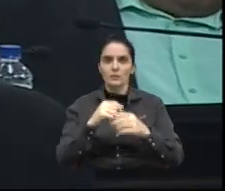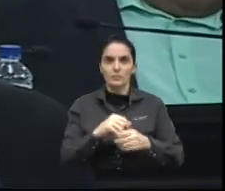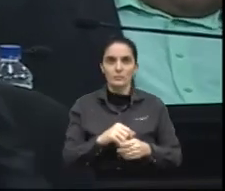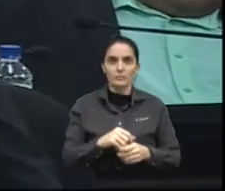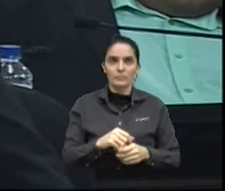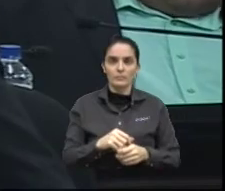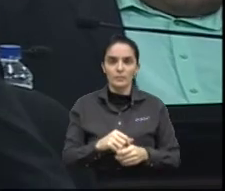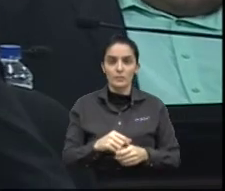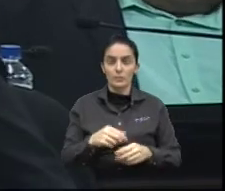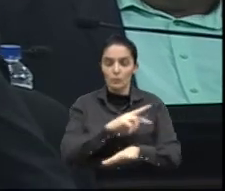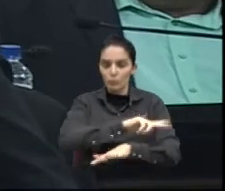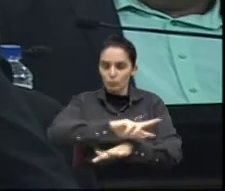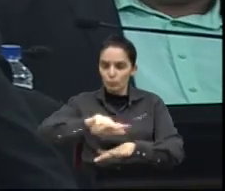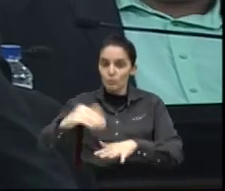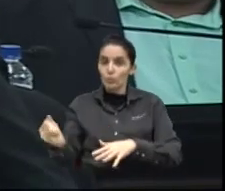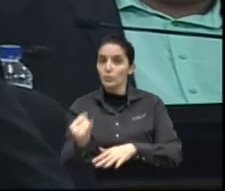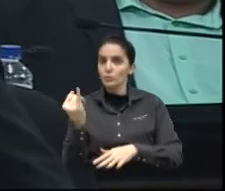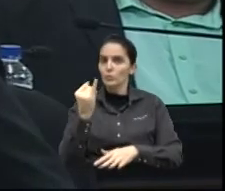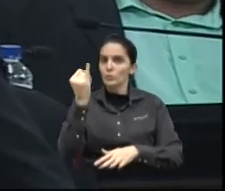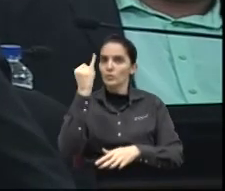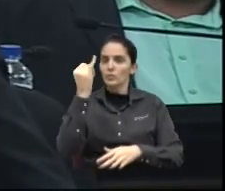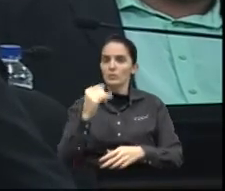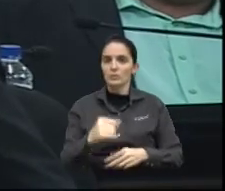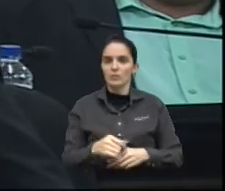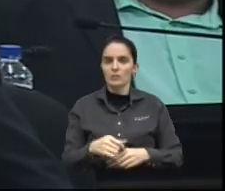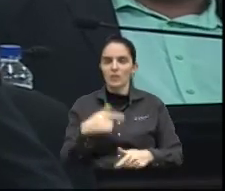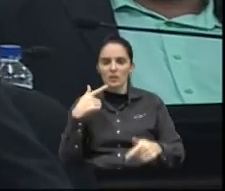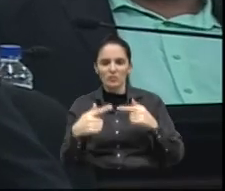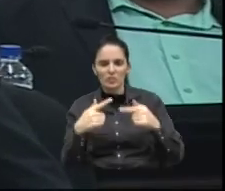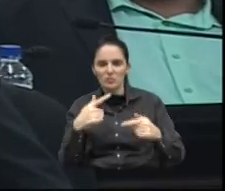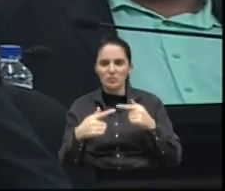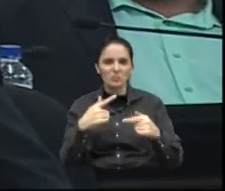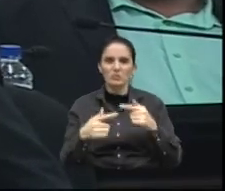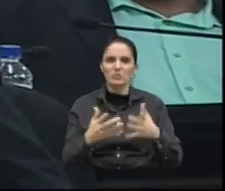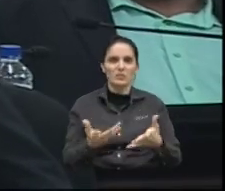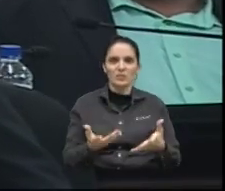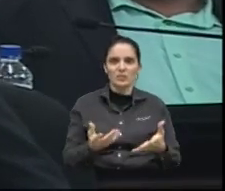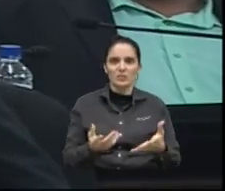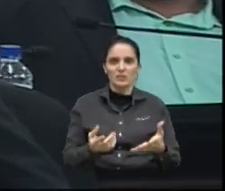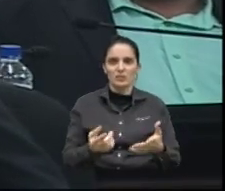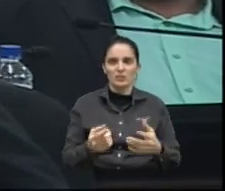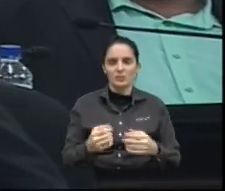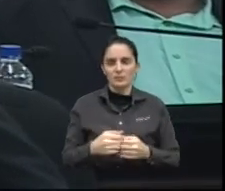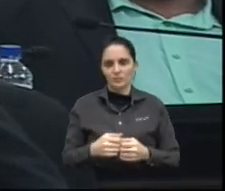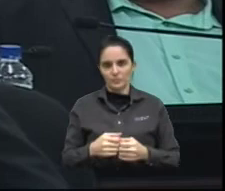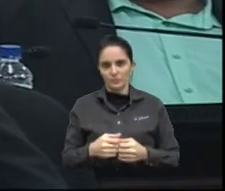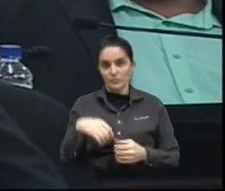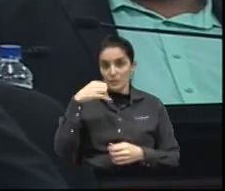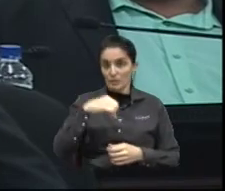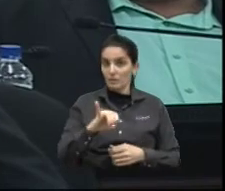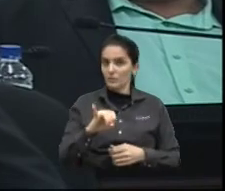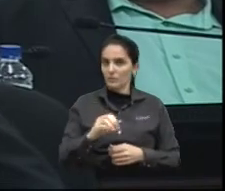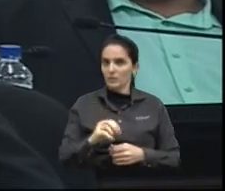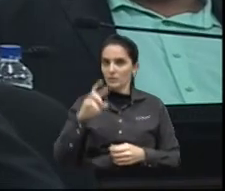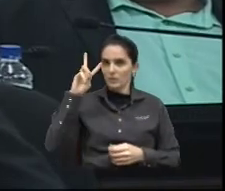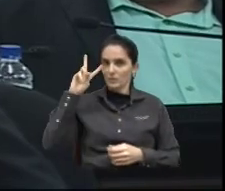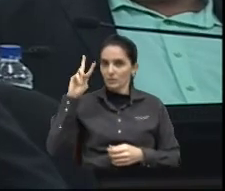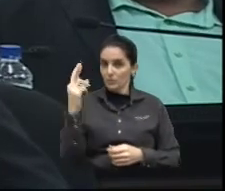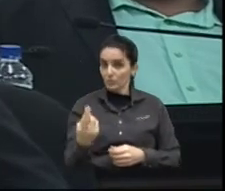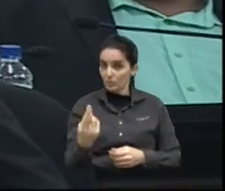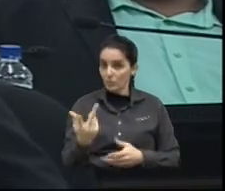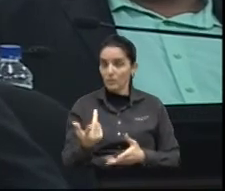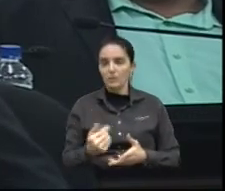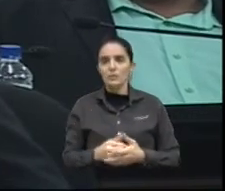dessa vida do que ficar discutindo a orientação sexual se nós déssemos mais valor às questões